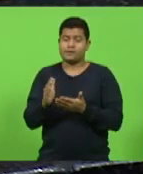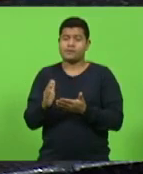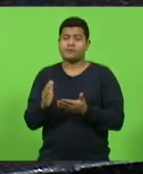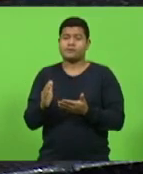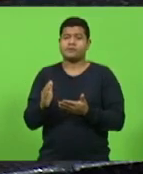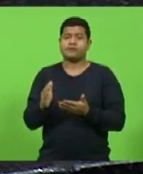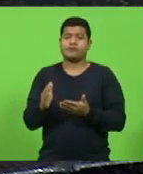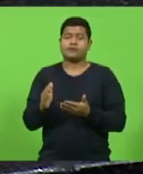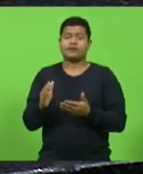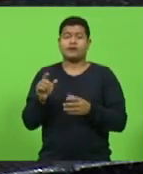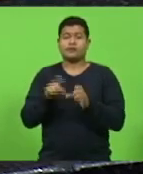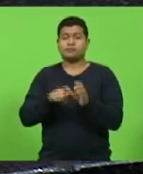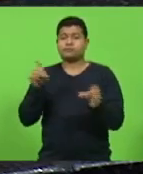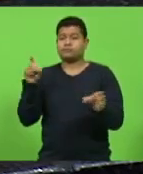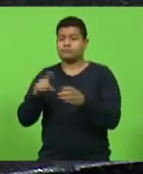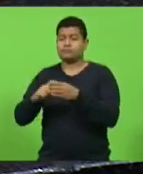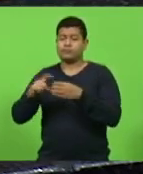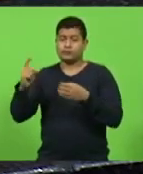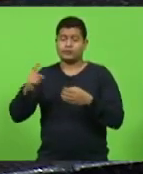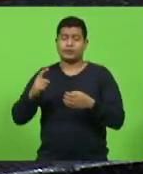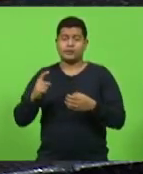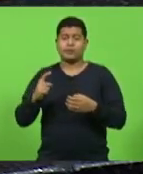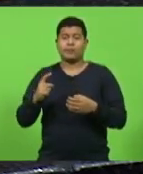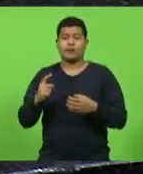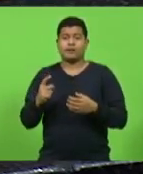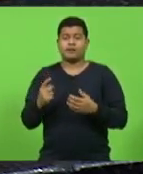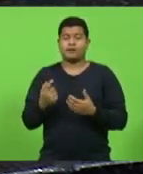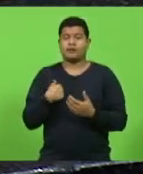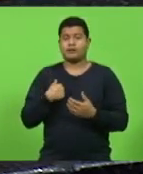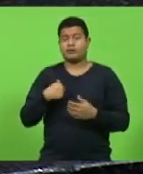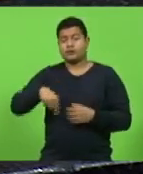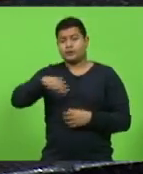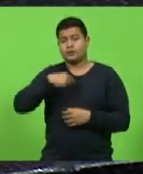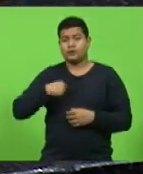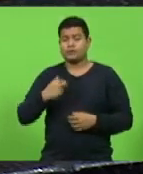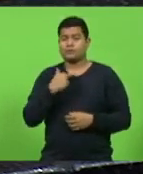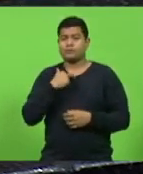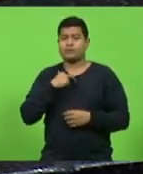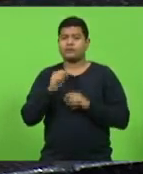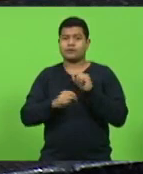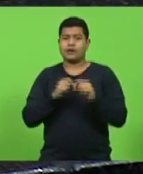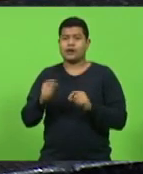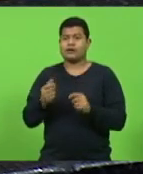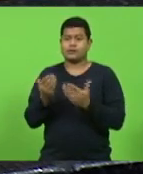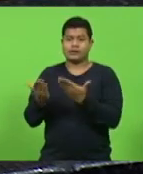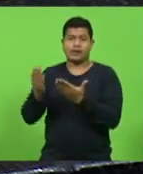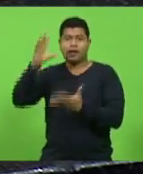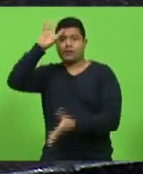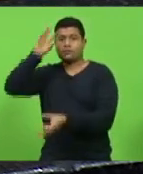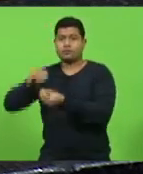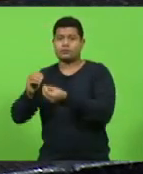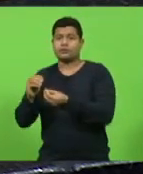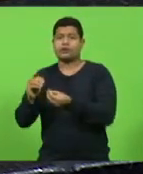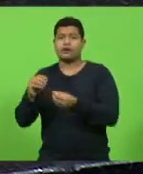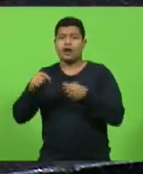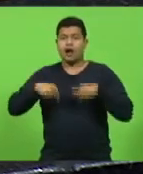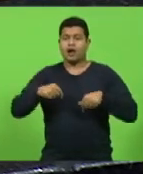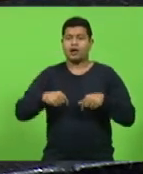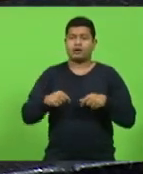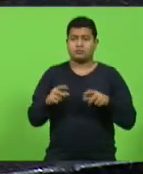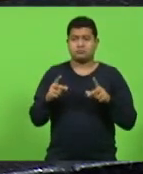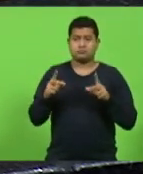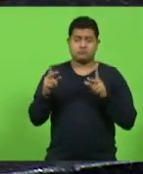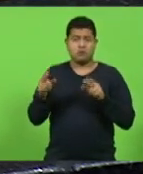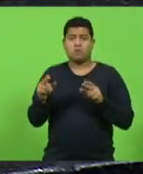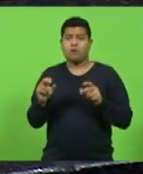a meu ver, não há como negar que as conclusões de uma refletem ou deveriam refletir nas conclusões